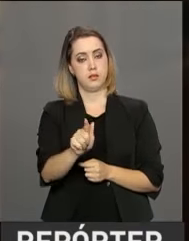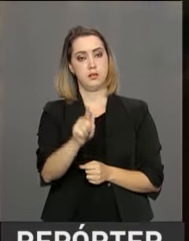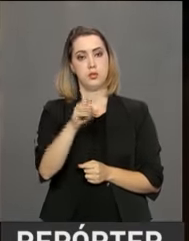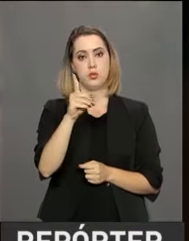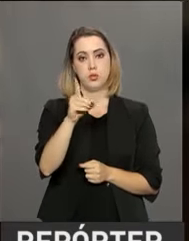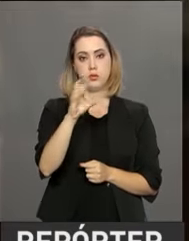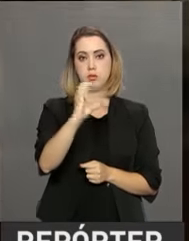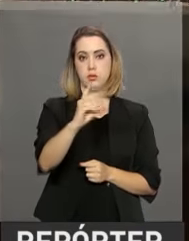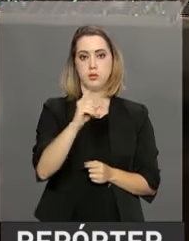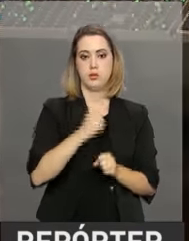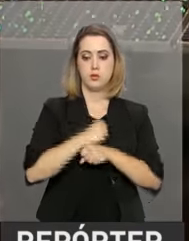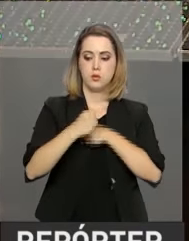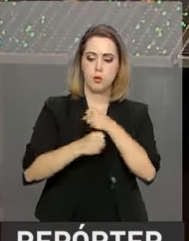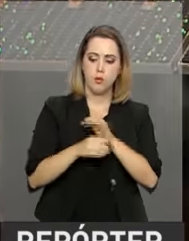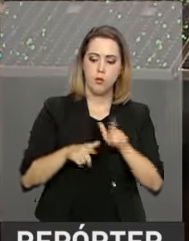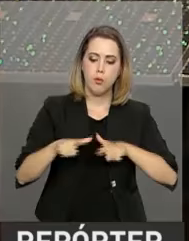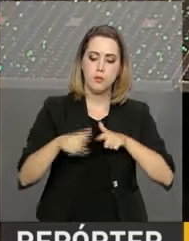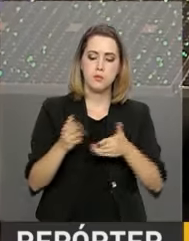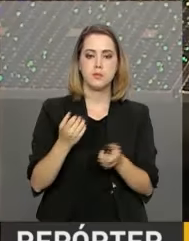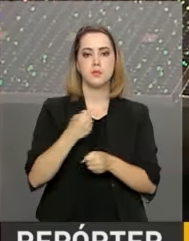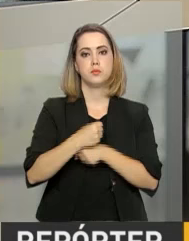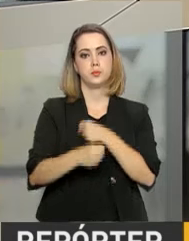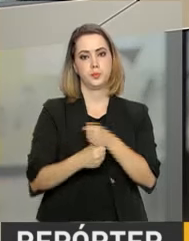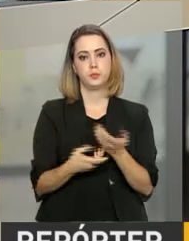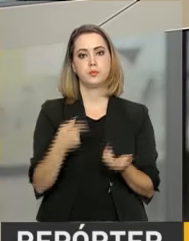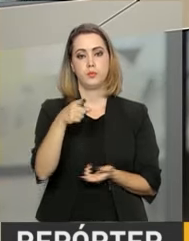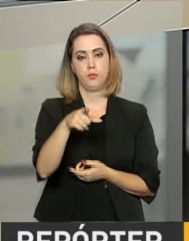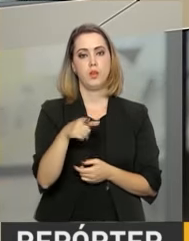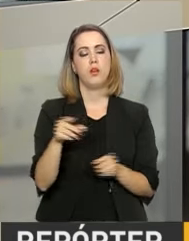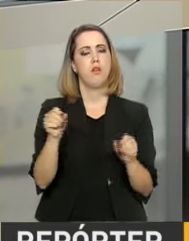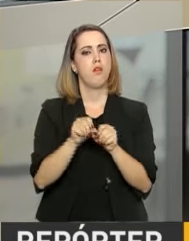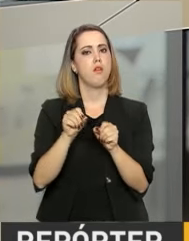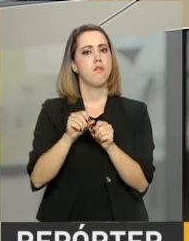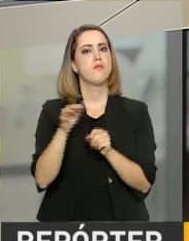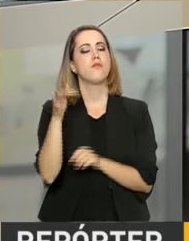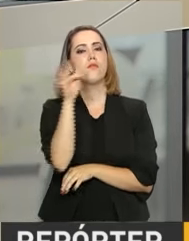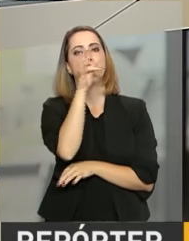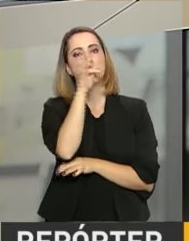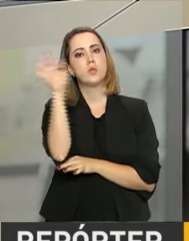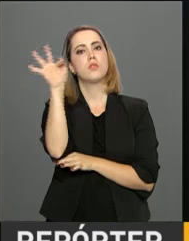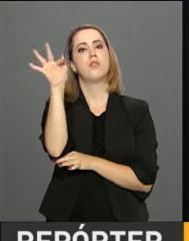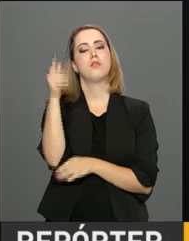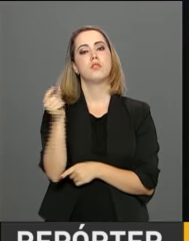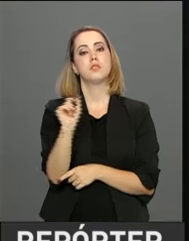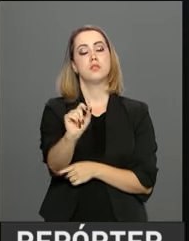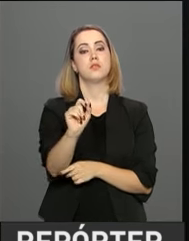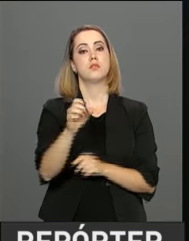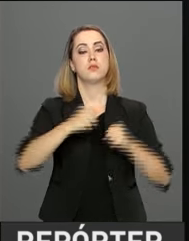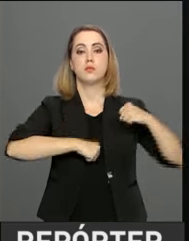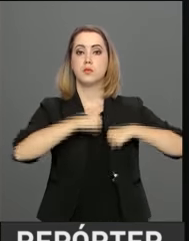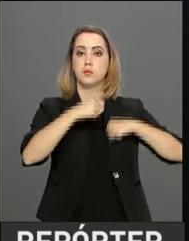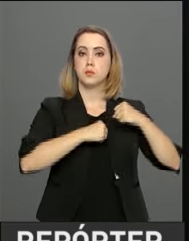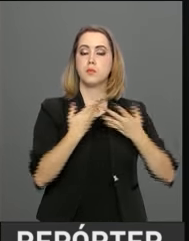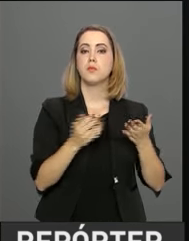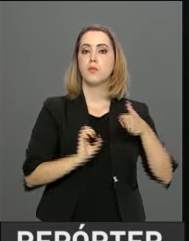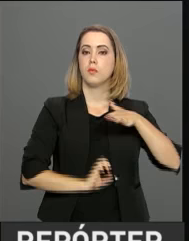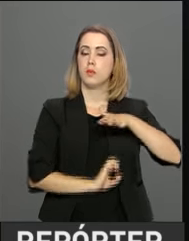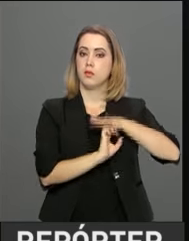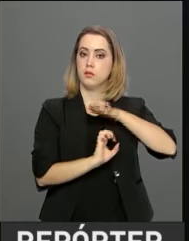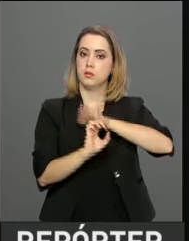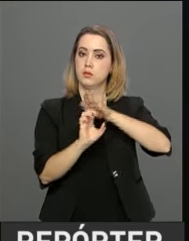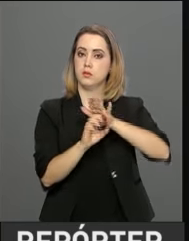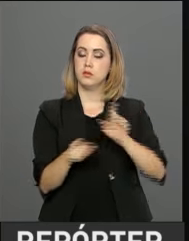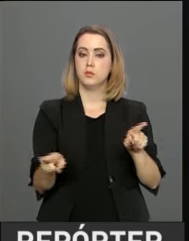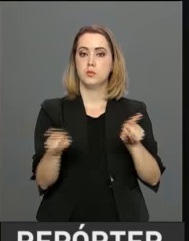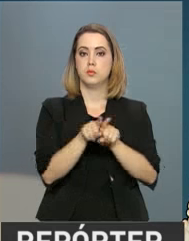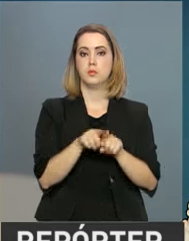operação no ano que vem o equipamento foi fabricado na França em um projeto executado por uma empresa que nasceu da parceria entre